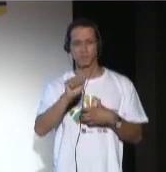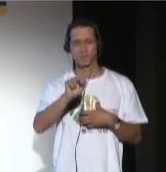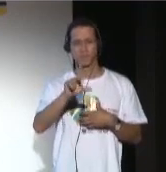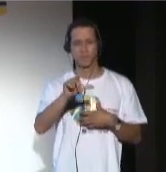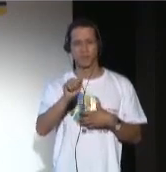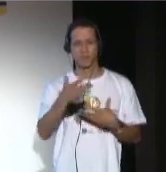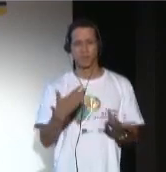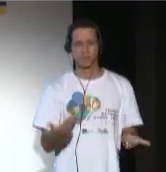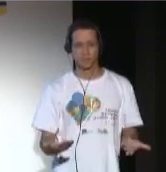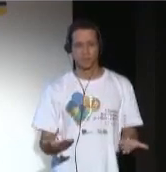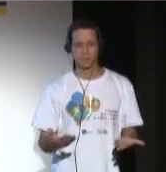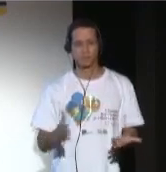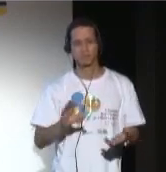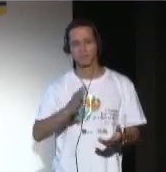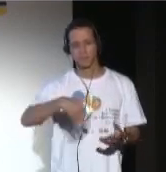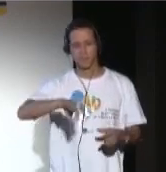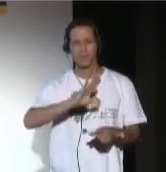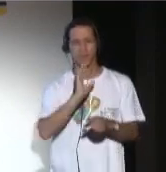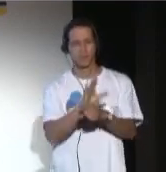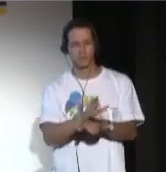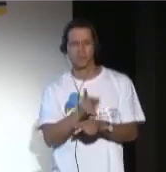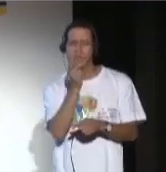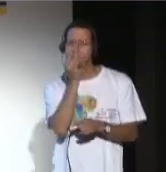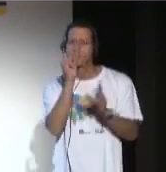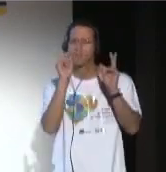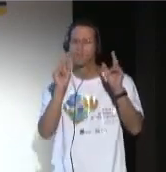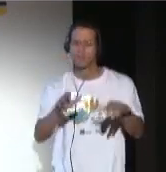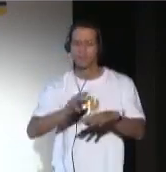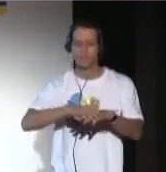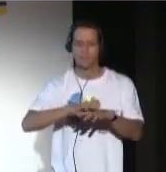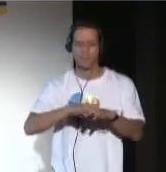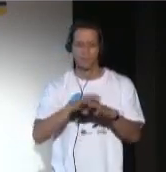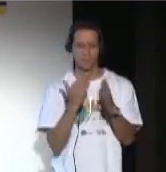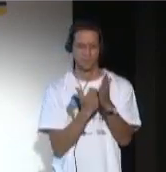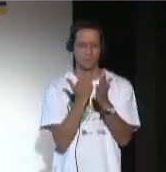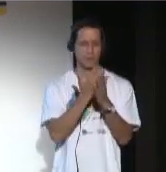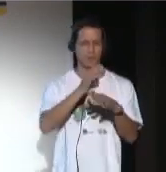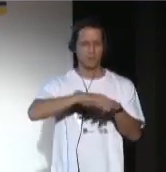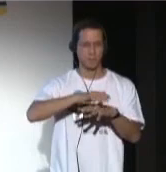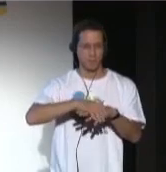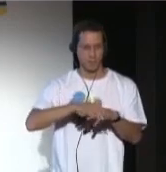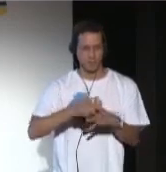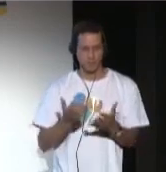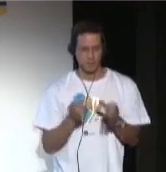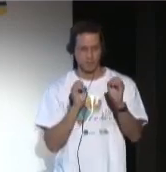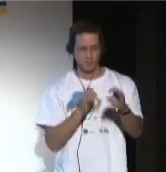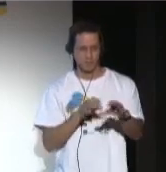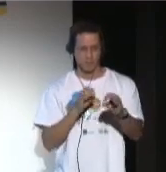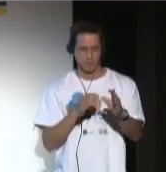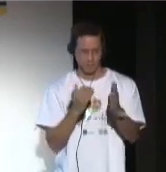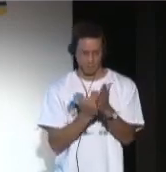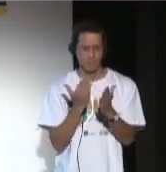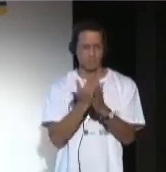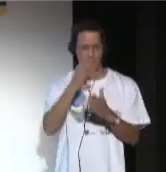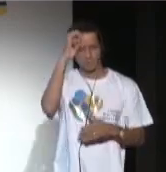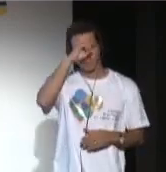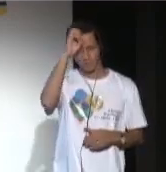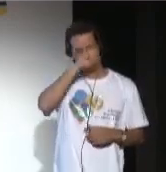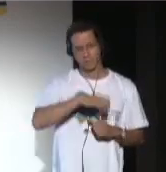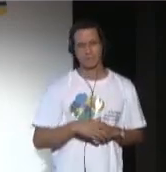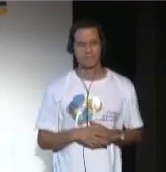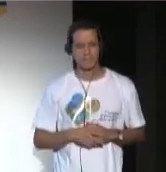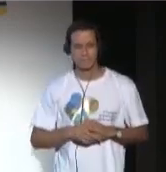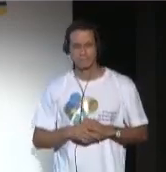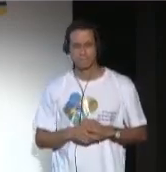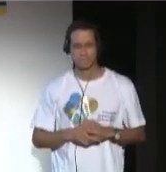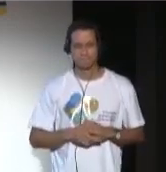ajudar. Mas é como se fosse matemática, não é? Se eu ensinar mais matemática, eu espero que eles aprendam mais matemática. Mas